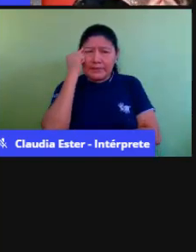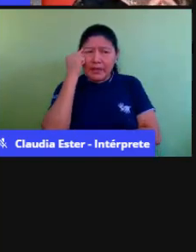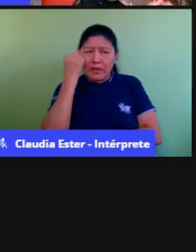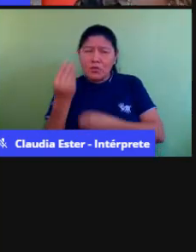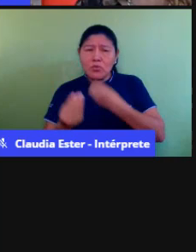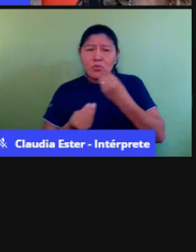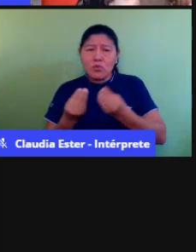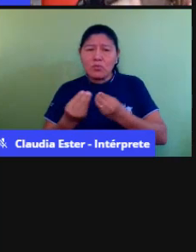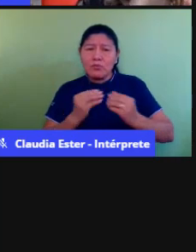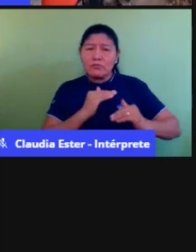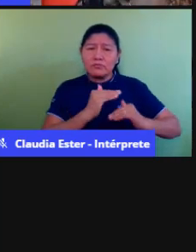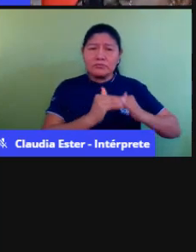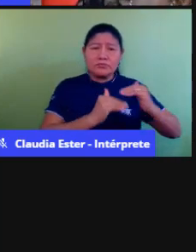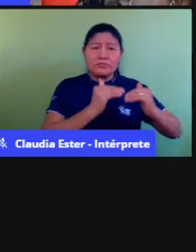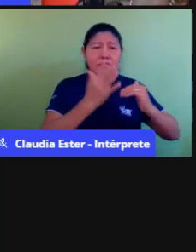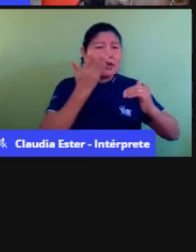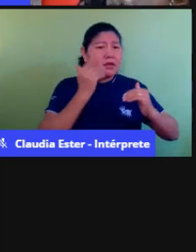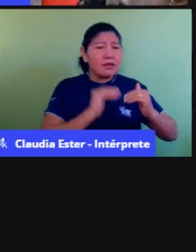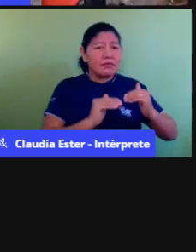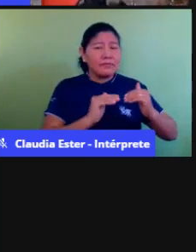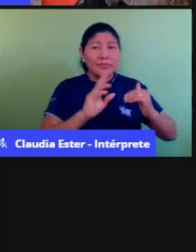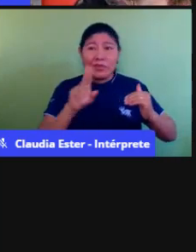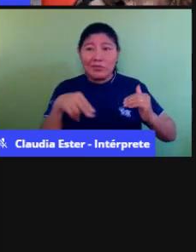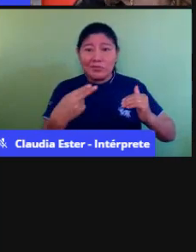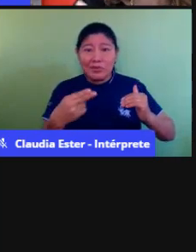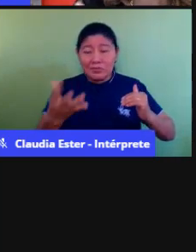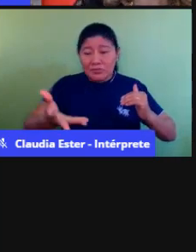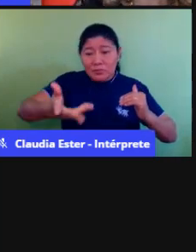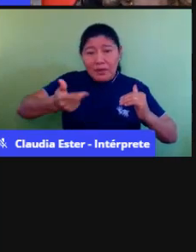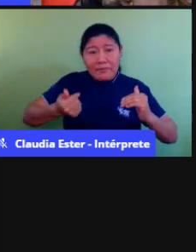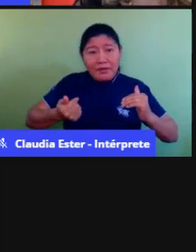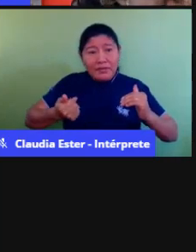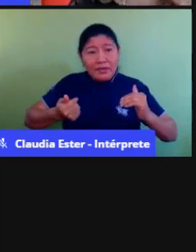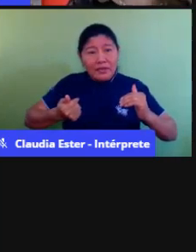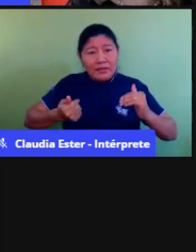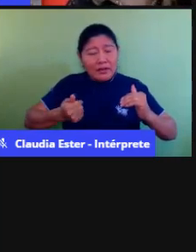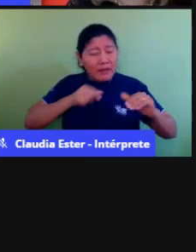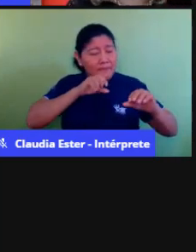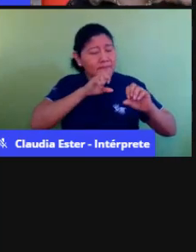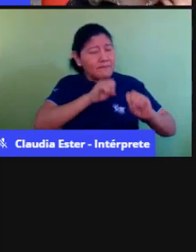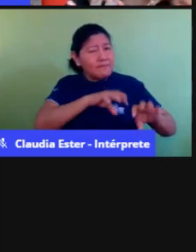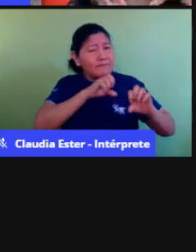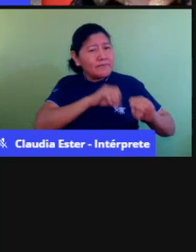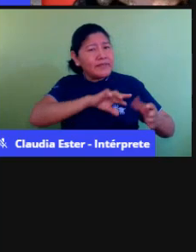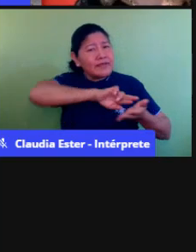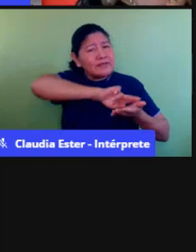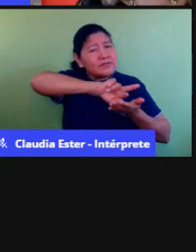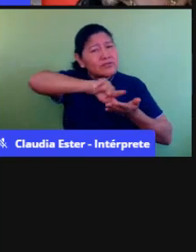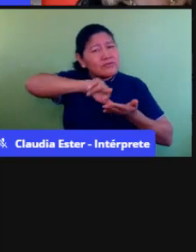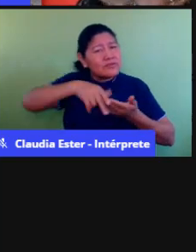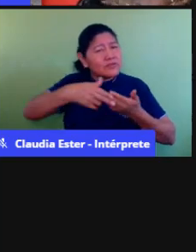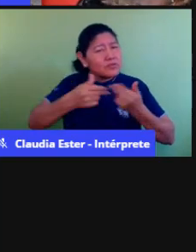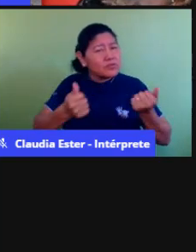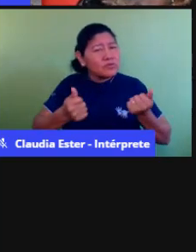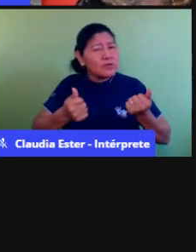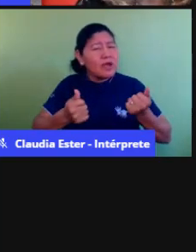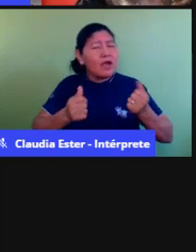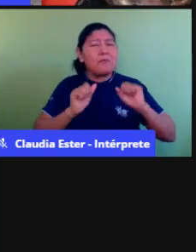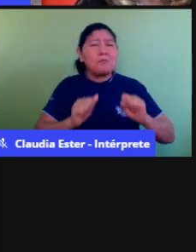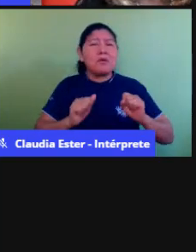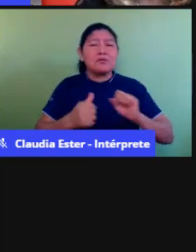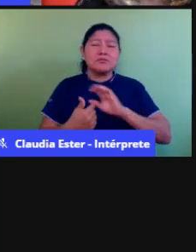podemos trabalhar mais de um campo de experiência. Nesse caso aqui dessa atividade, pode trabalhar corpo, gesto e